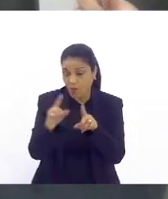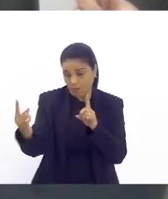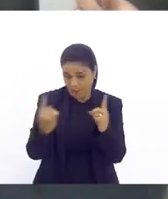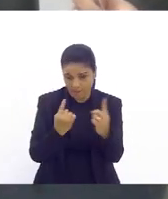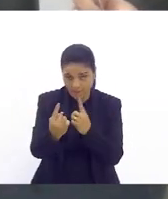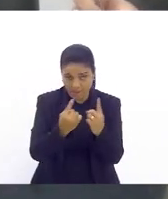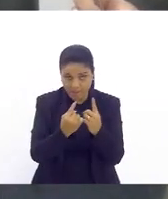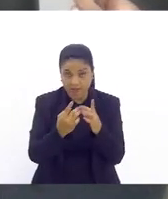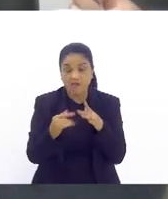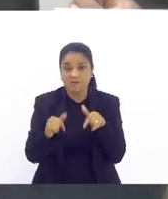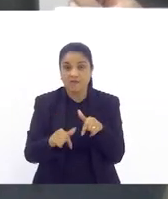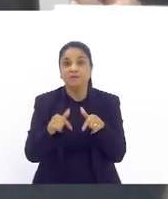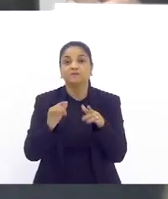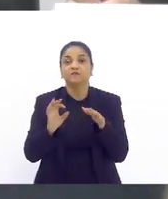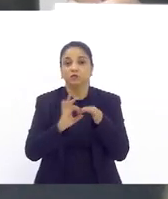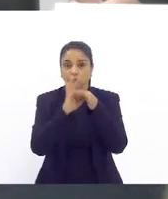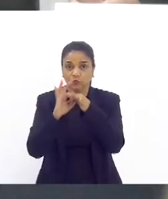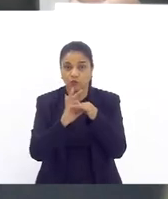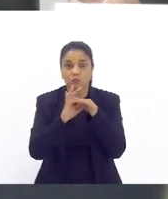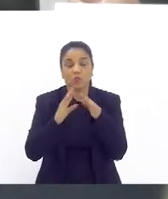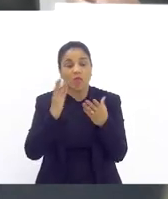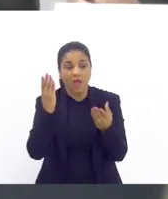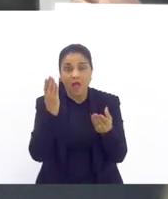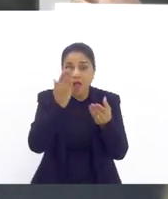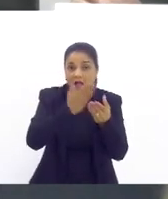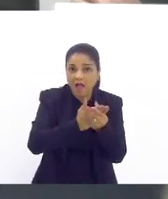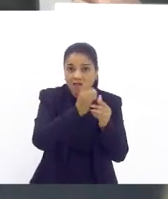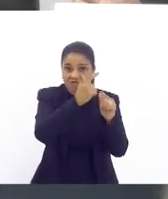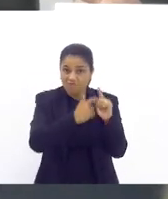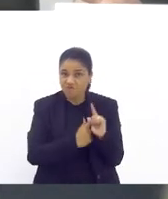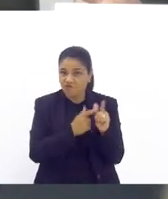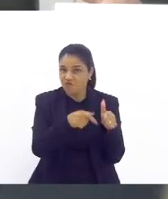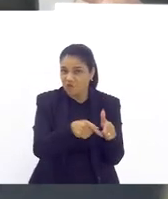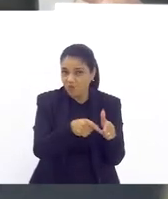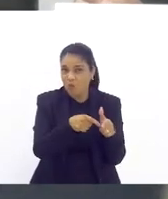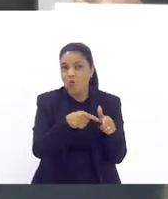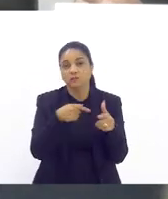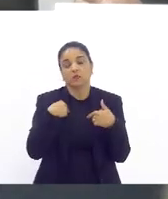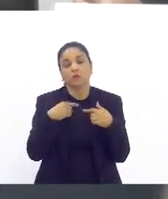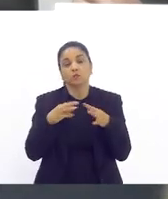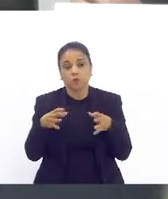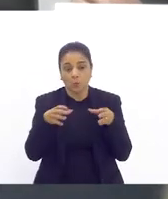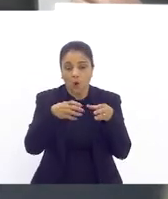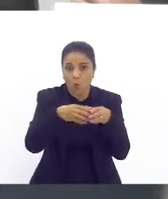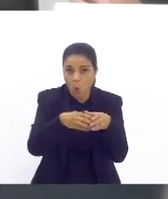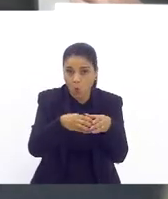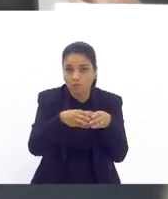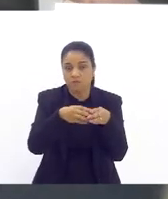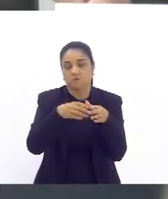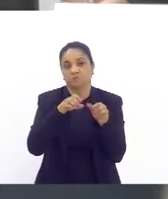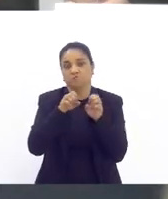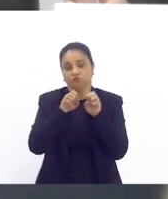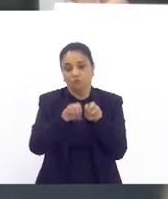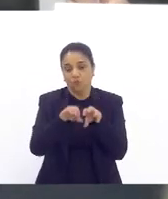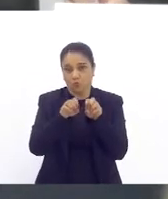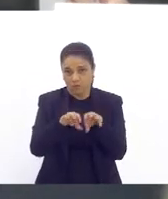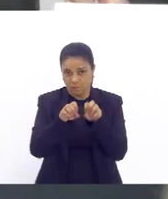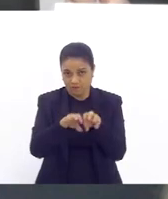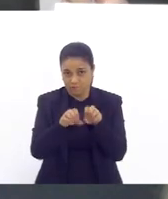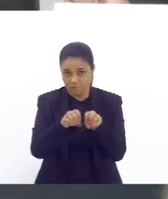a realização de uma audiência pública já pega a secretária pela comissão de educação para